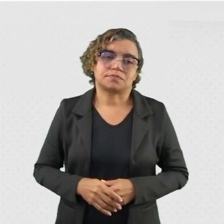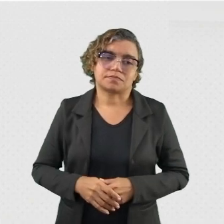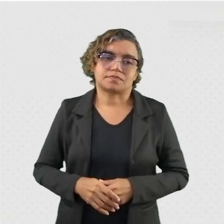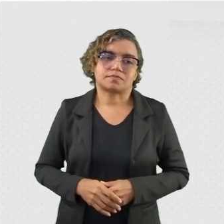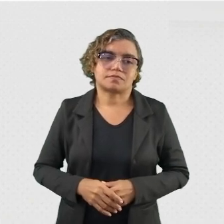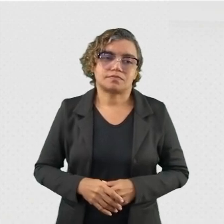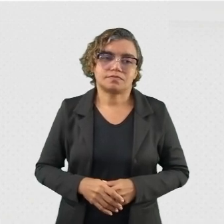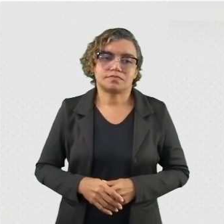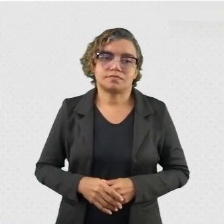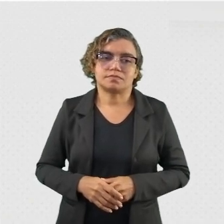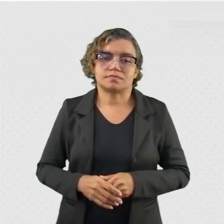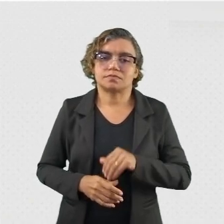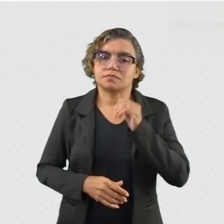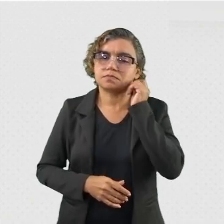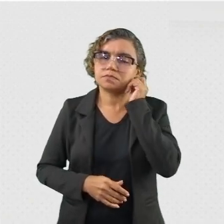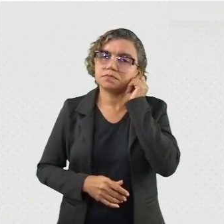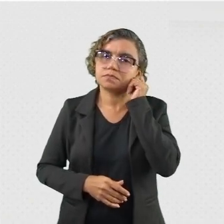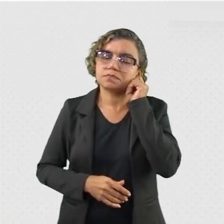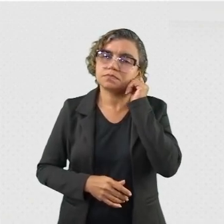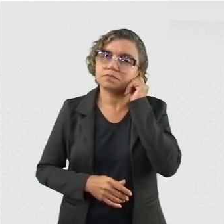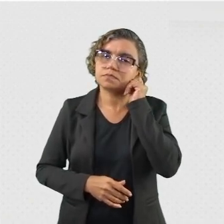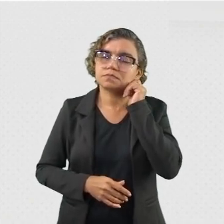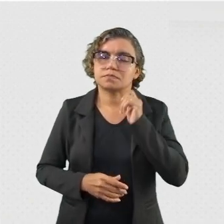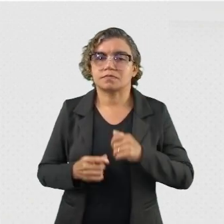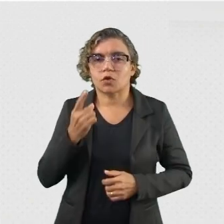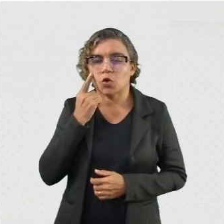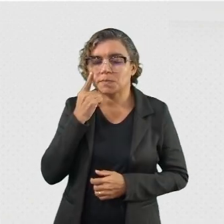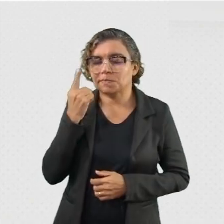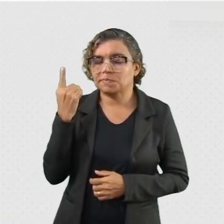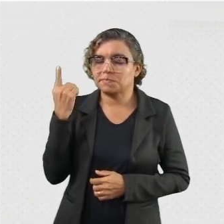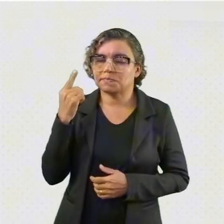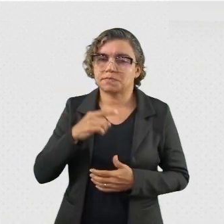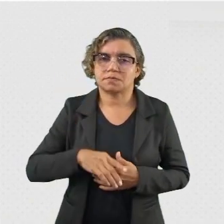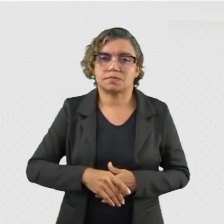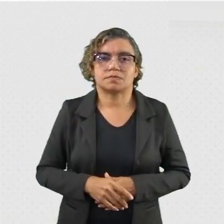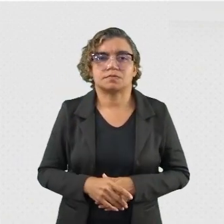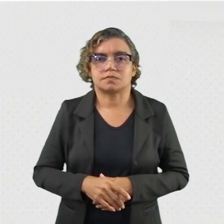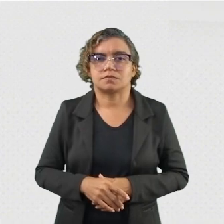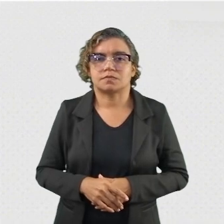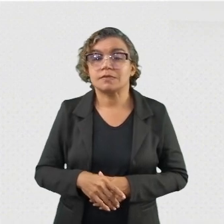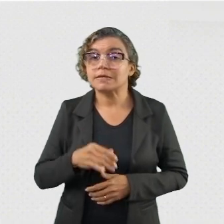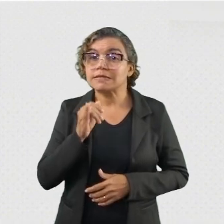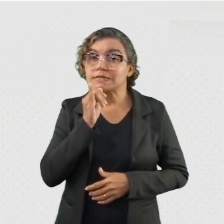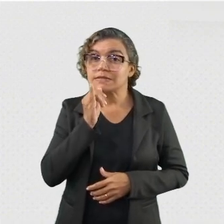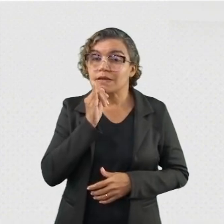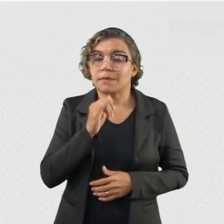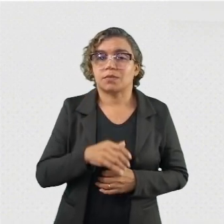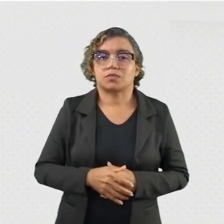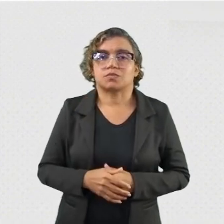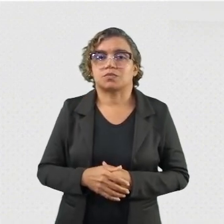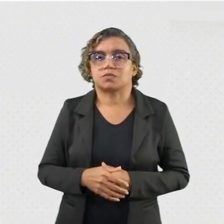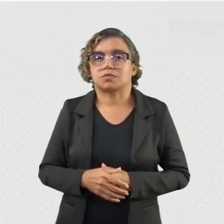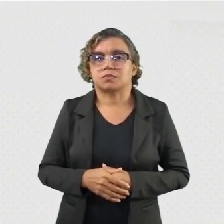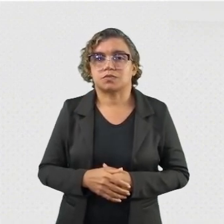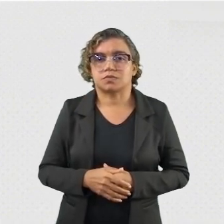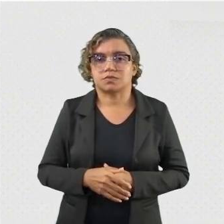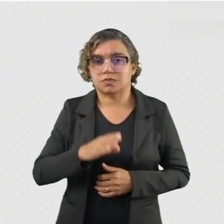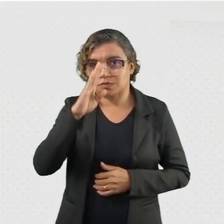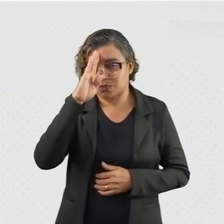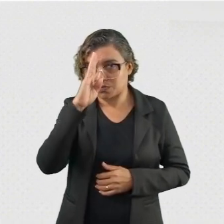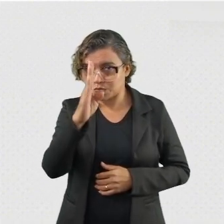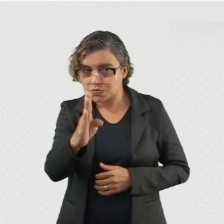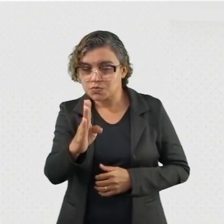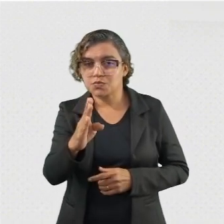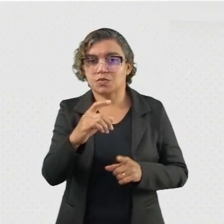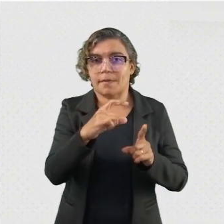he addressed the word to somebody. Então, por exemplo, ele direcionou a palavra,